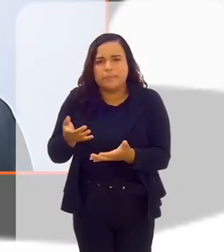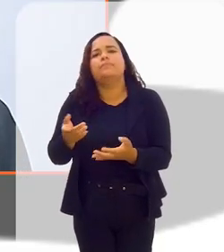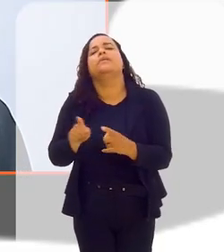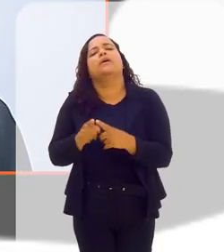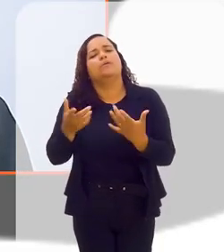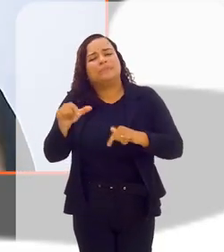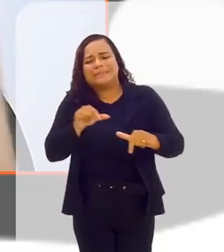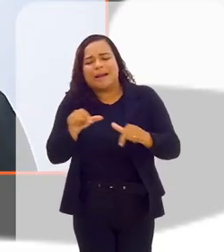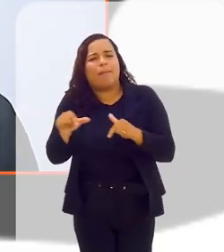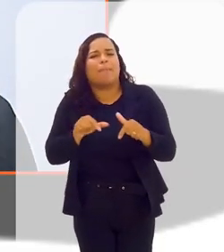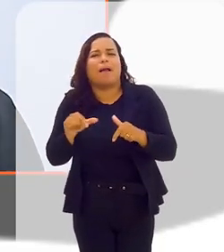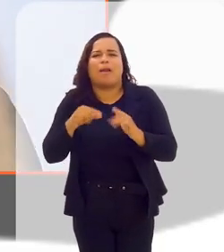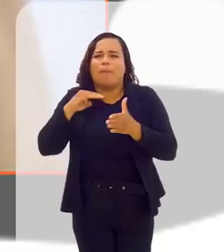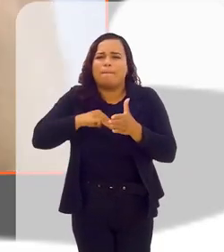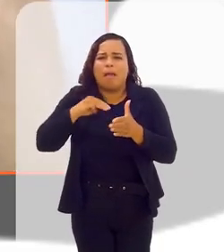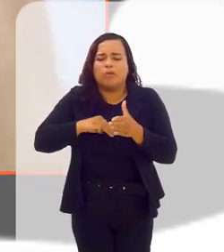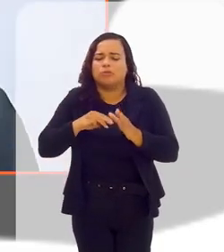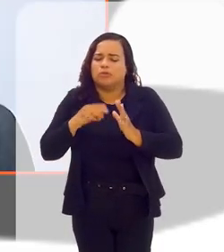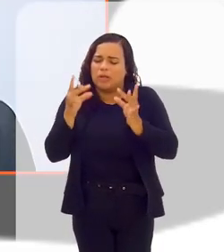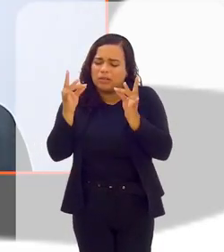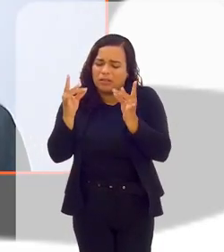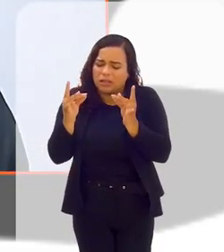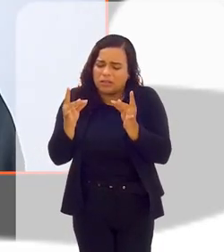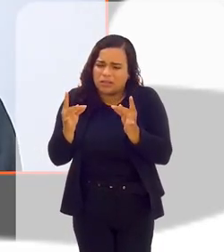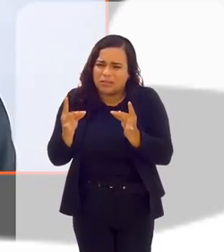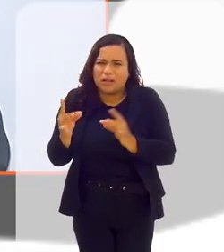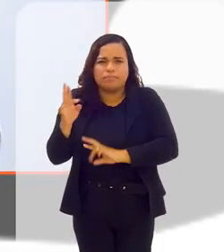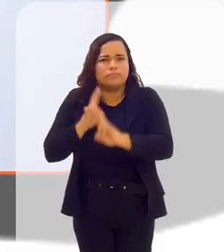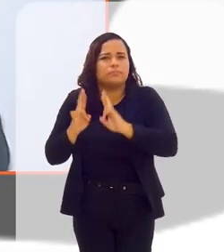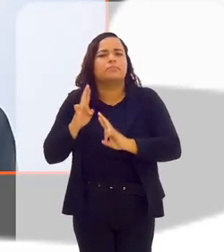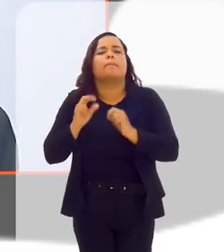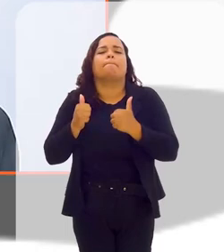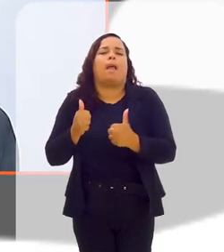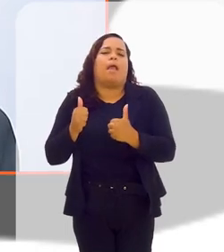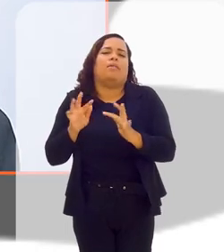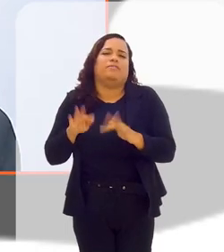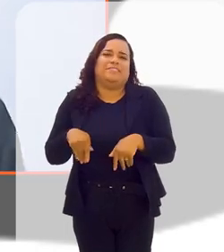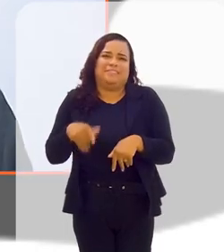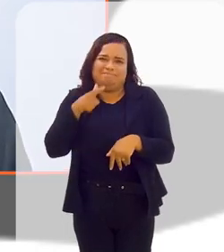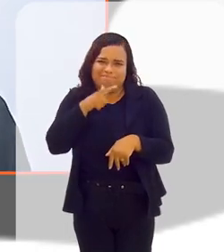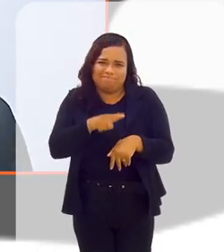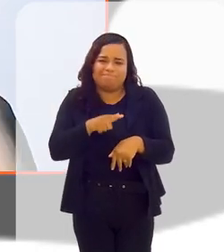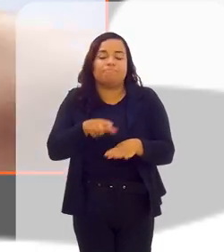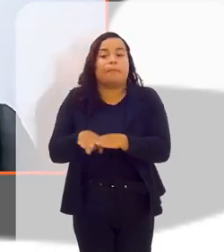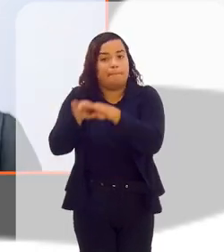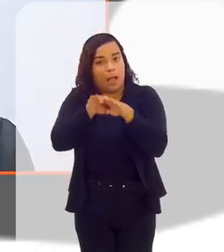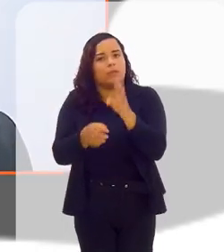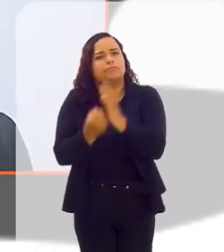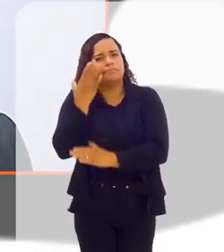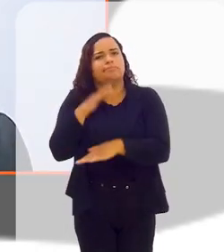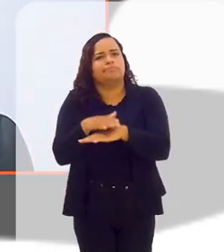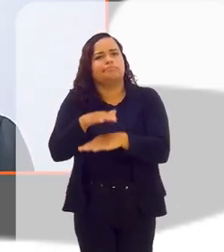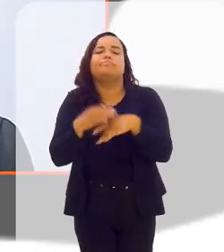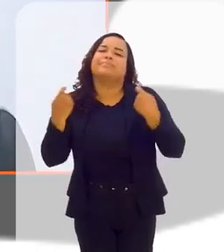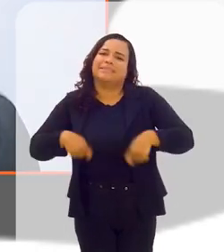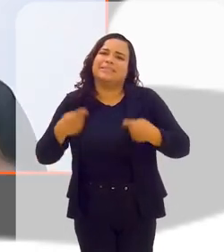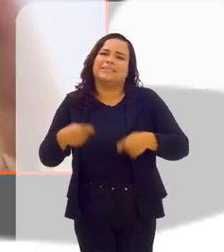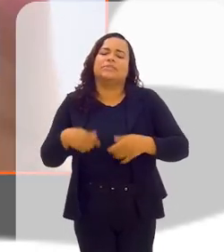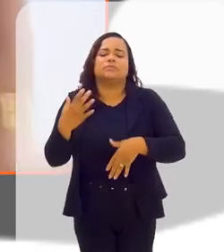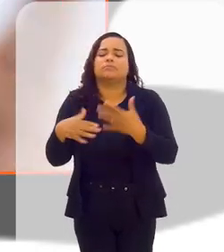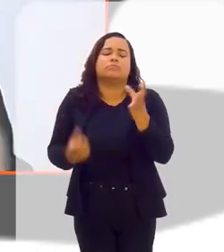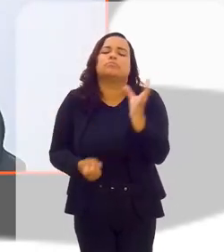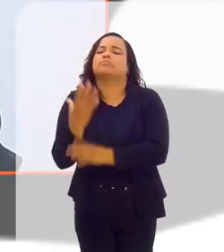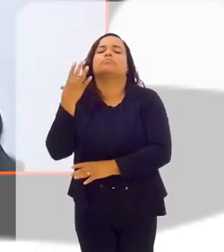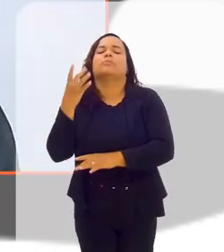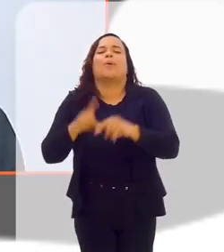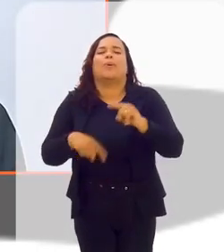trabalho meticuloso, metodológico, para que haja esse resultado final, sempre para ver a padronização,